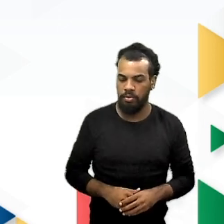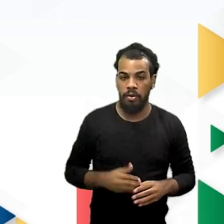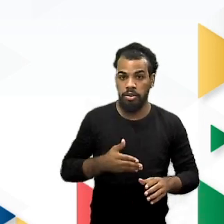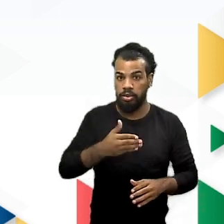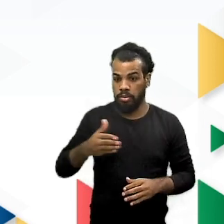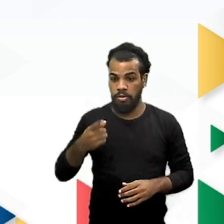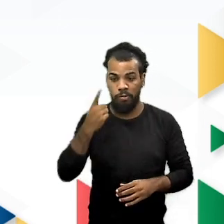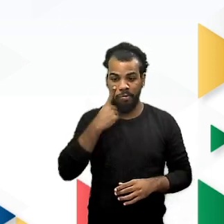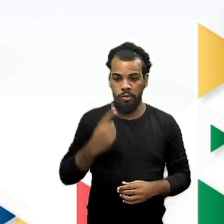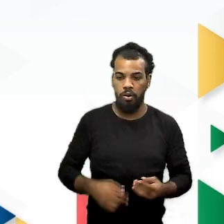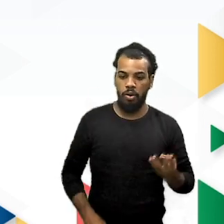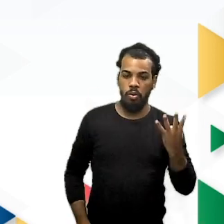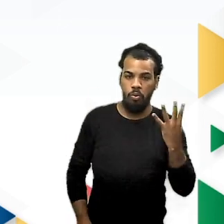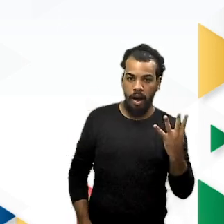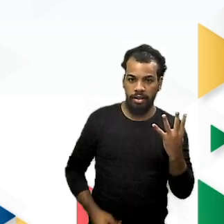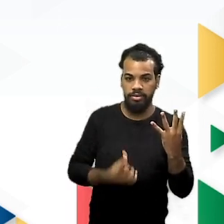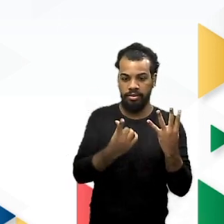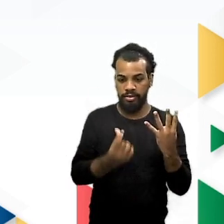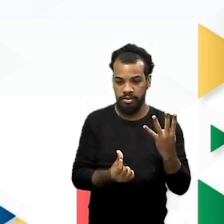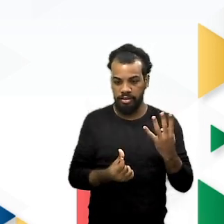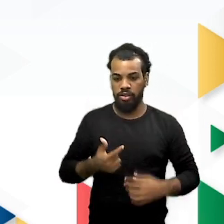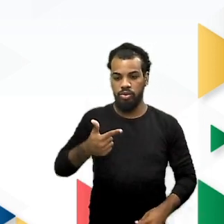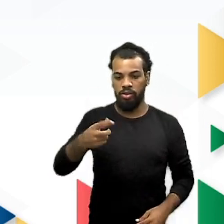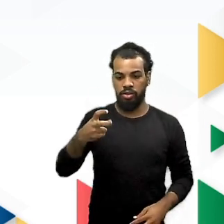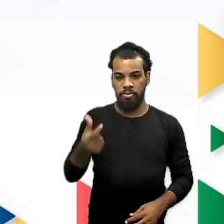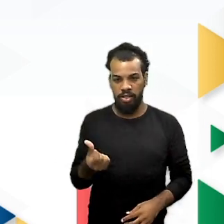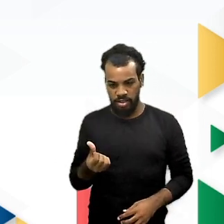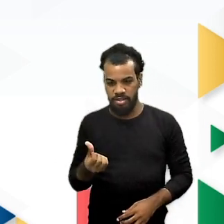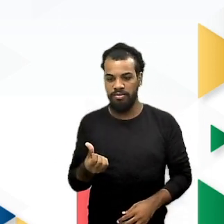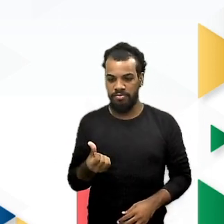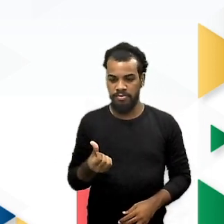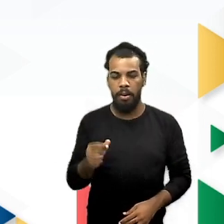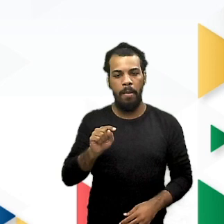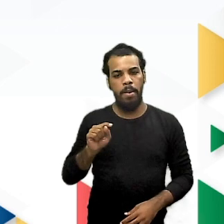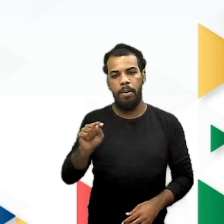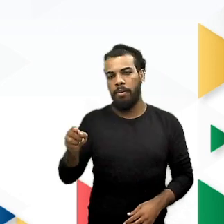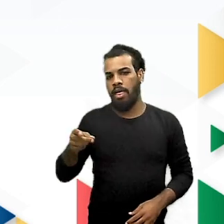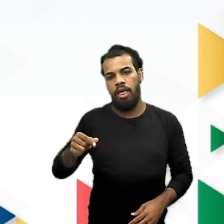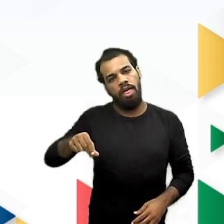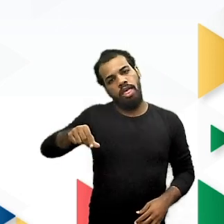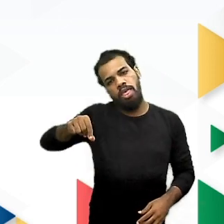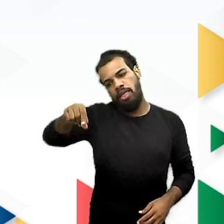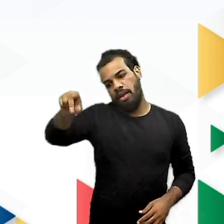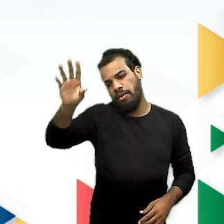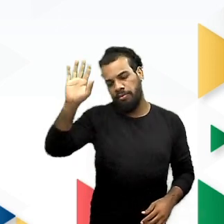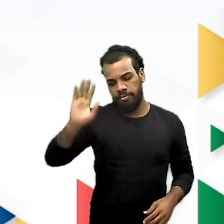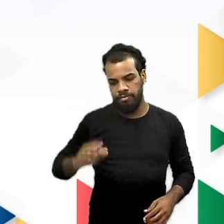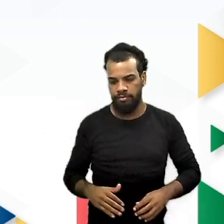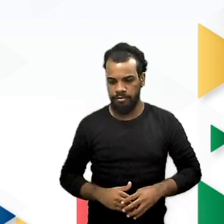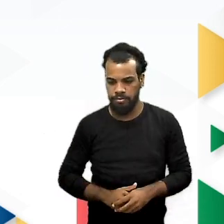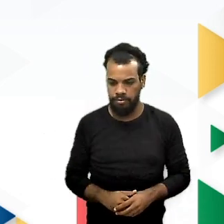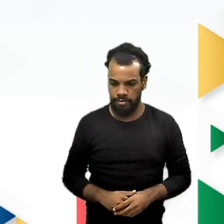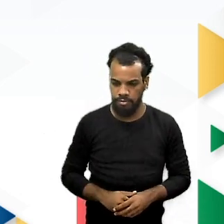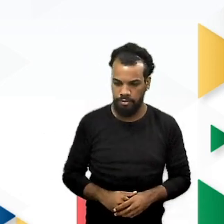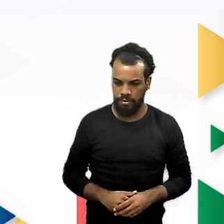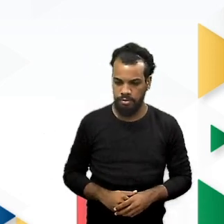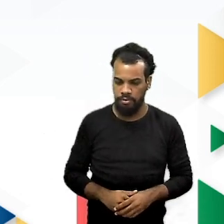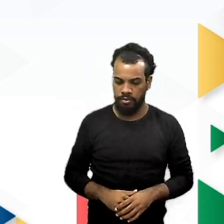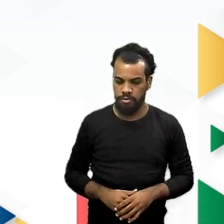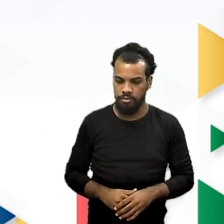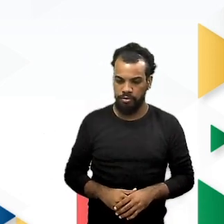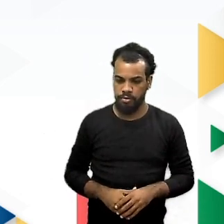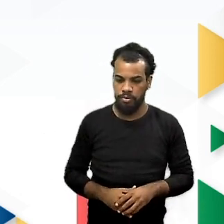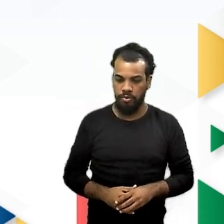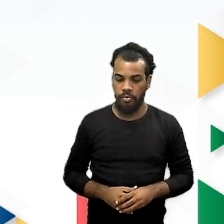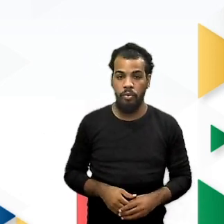ó. 4, 16, 2, 5, 6 e segue-se os demais infinitamente. O que é que vai acontecer aí, ó? O 4 ao quadrado